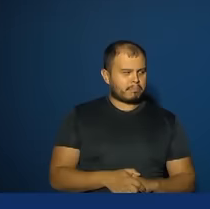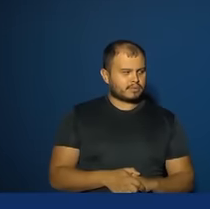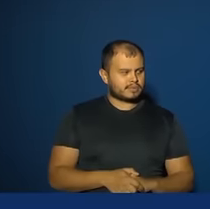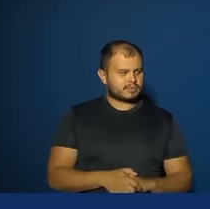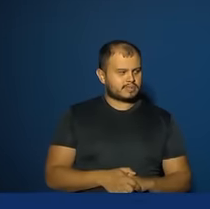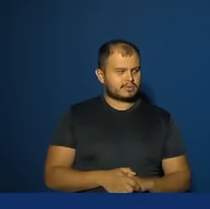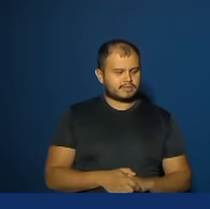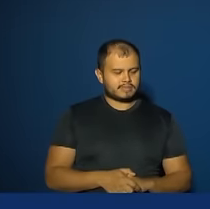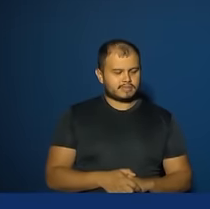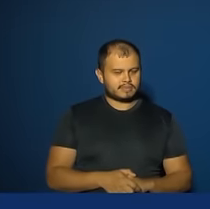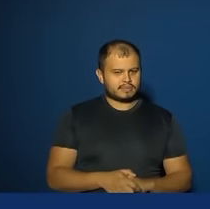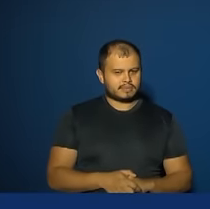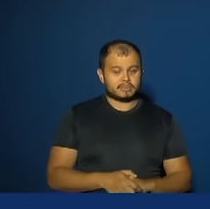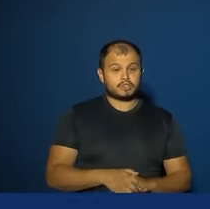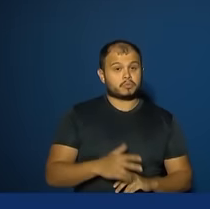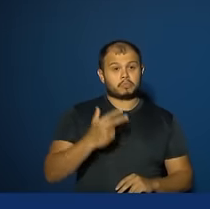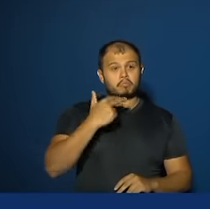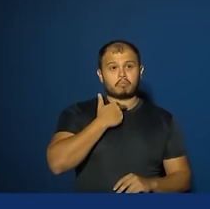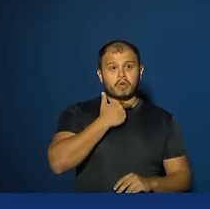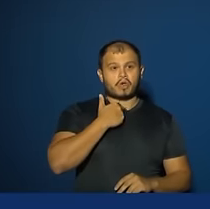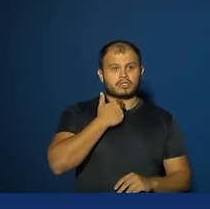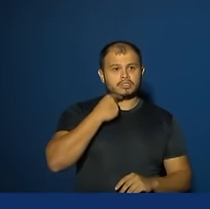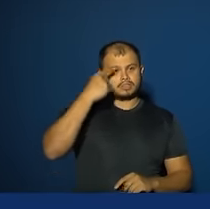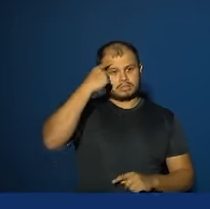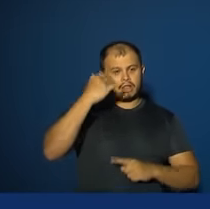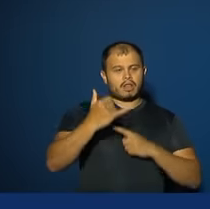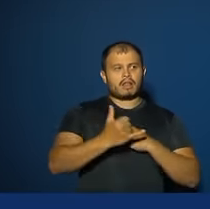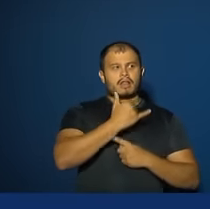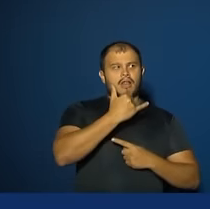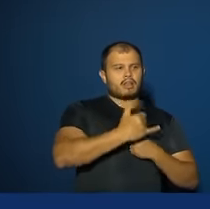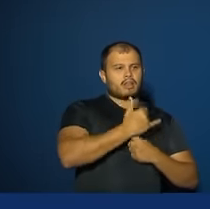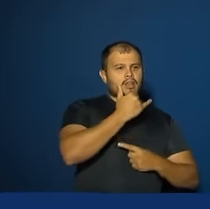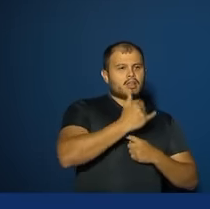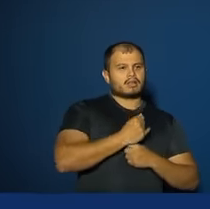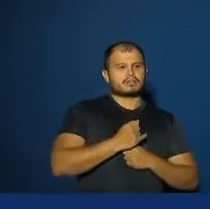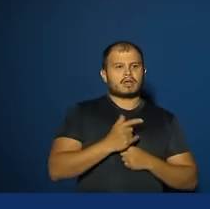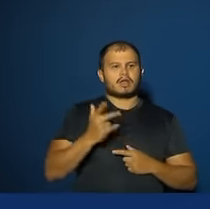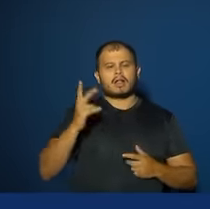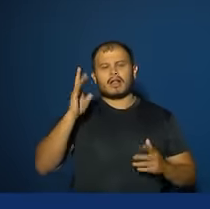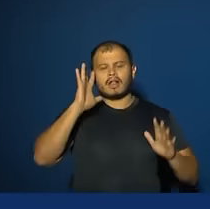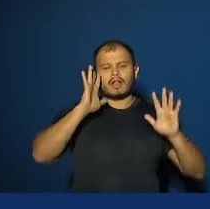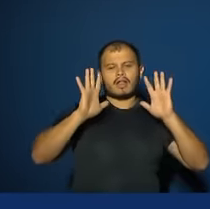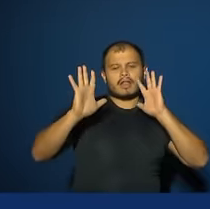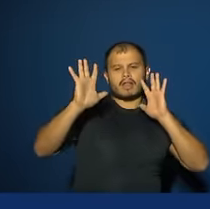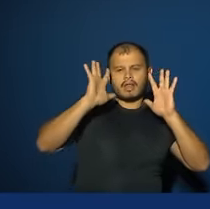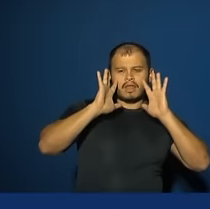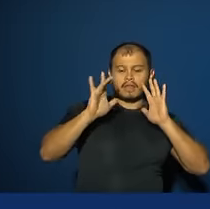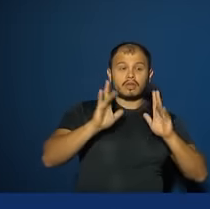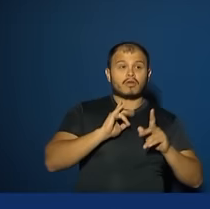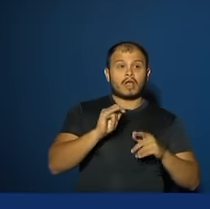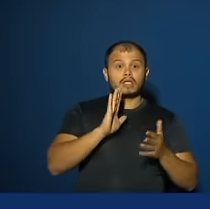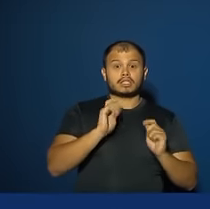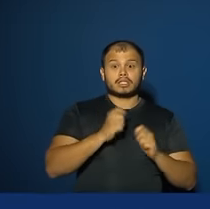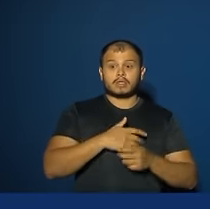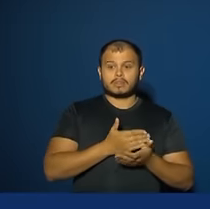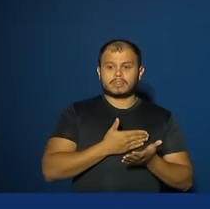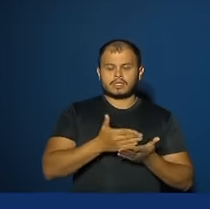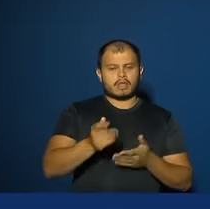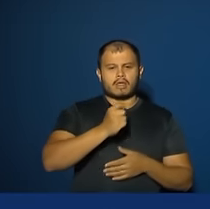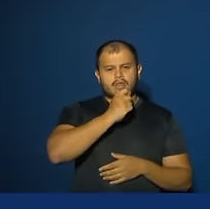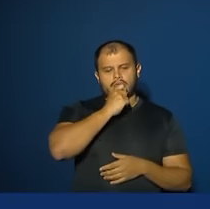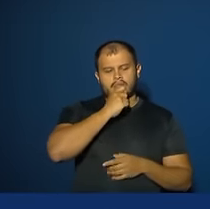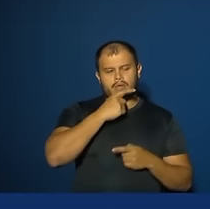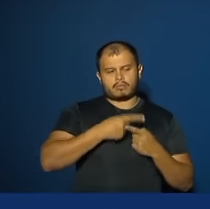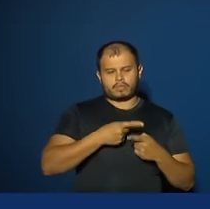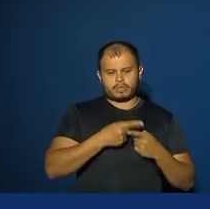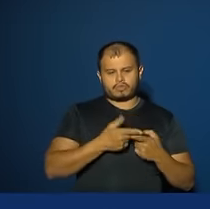não vamos nos enganar, não é? Tem o pessoal que está dizendo, não começa ainda não, porque primeiro a gente